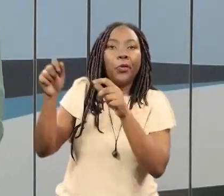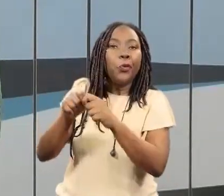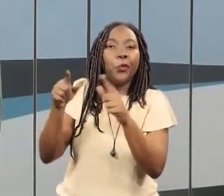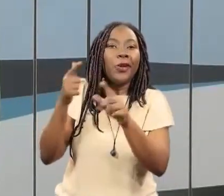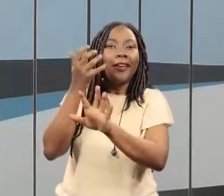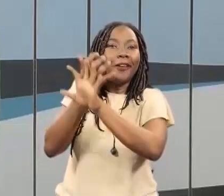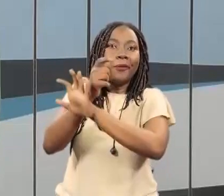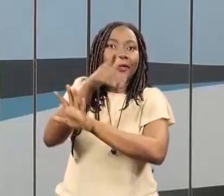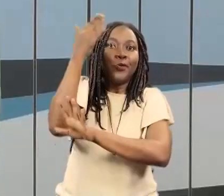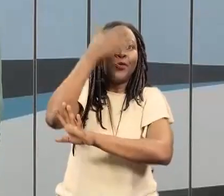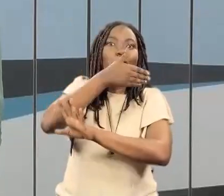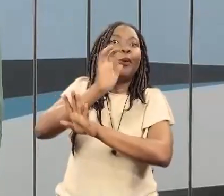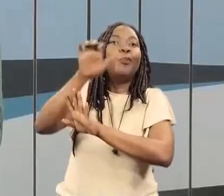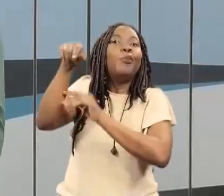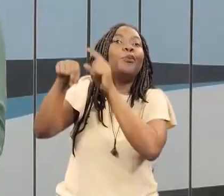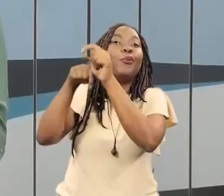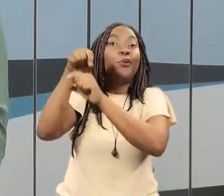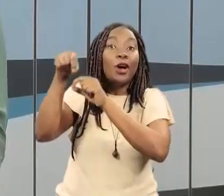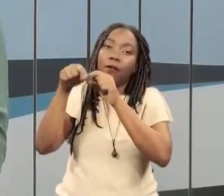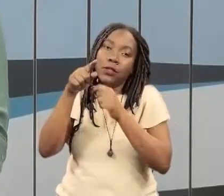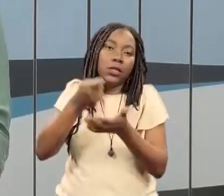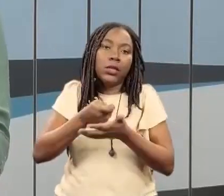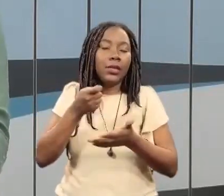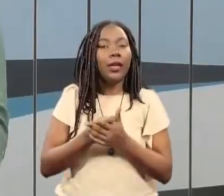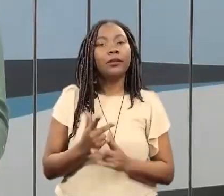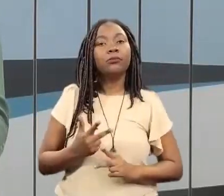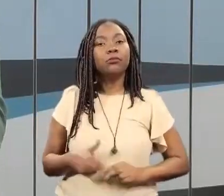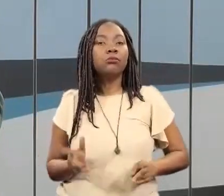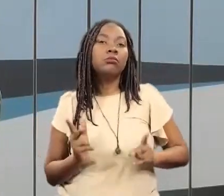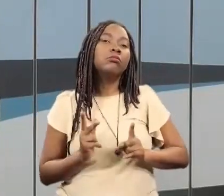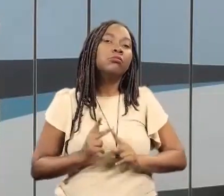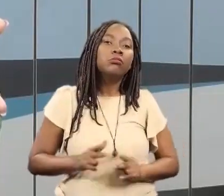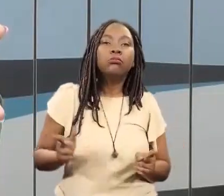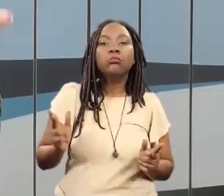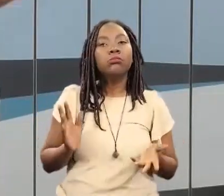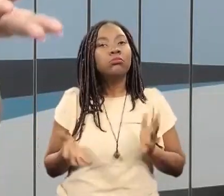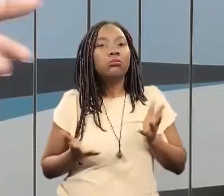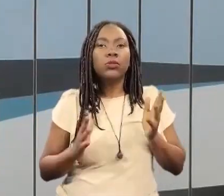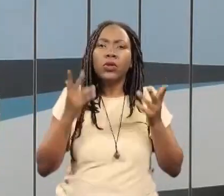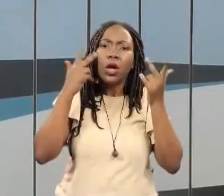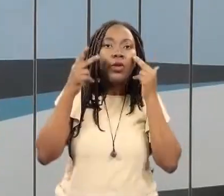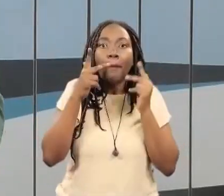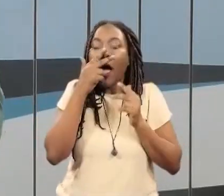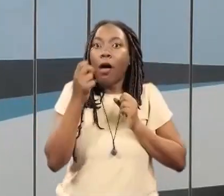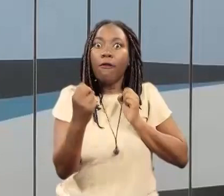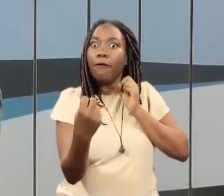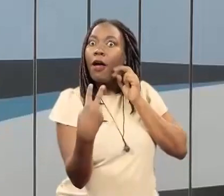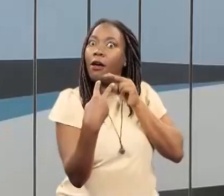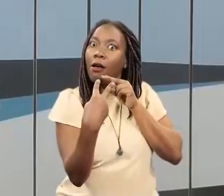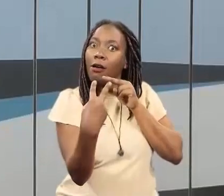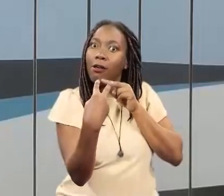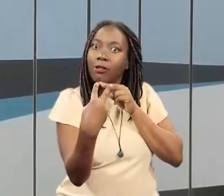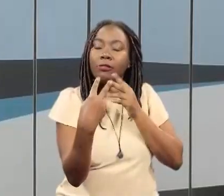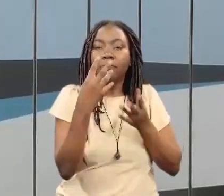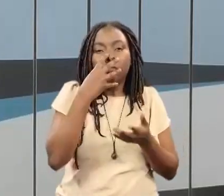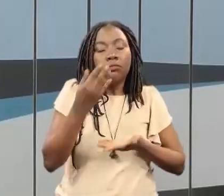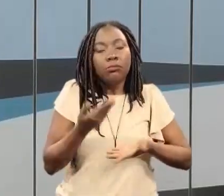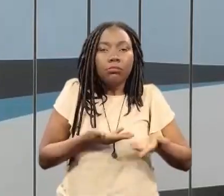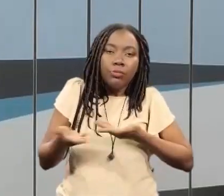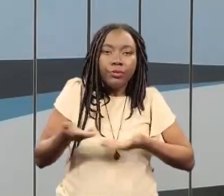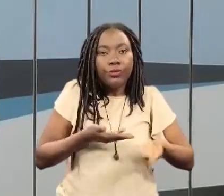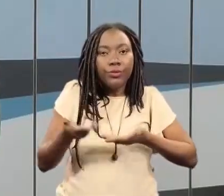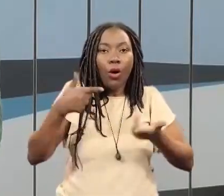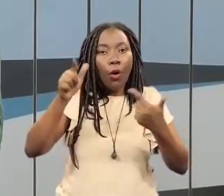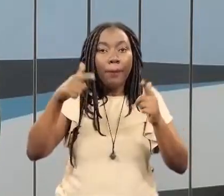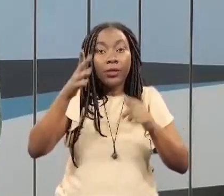você não vê quem está do lado de lá. Exato. E você tem que agir naturalmente, como se você estivesse vendo as pessoas assistindo você e a gente estivesse interagindo com outras pessoas.